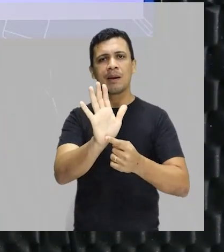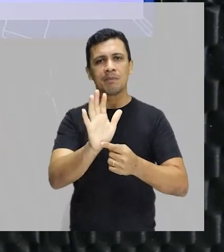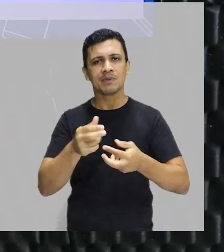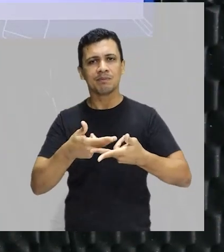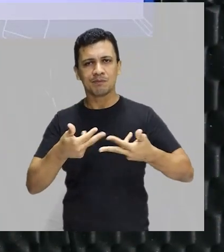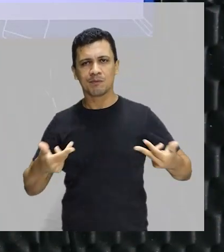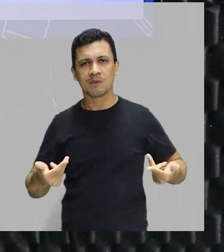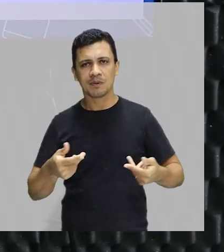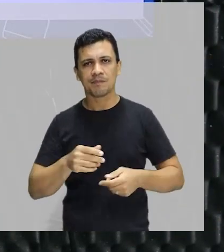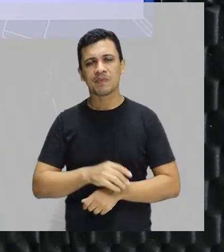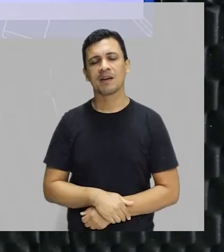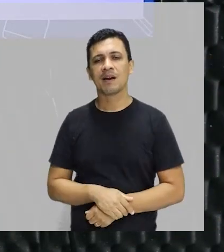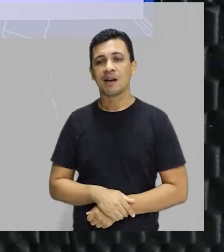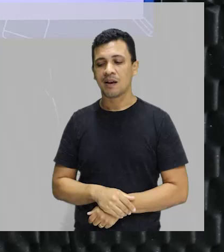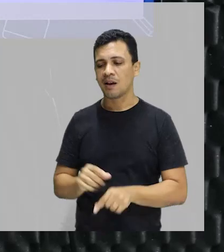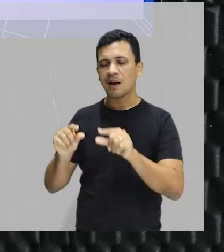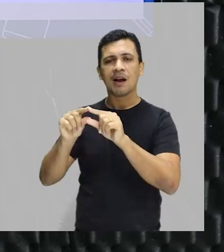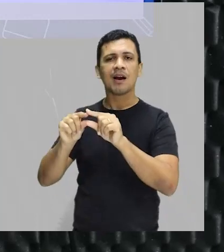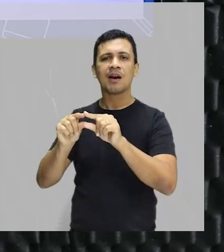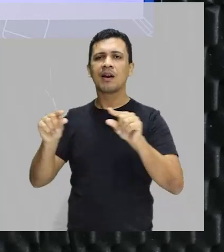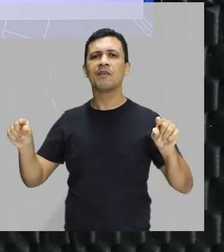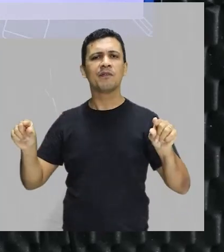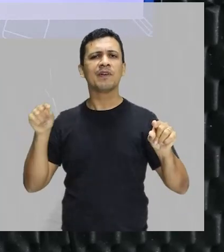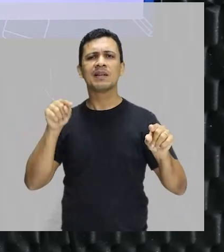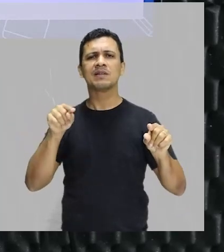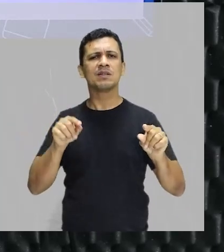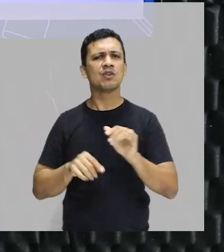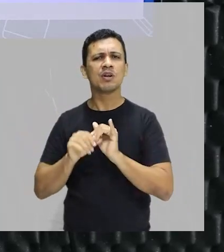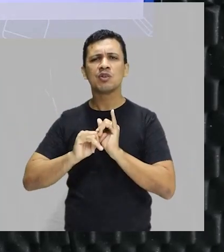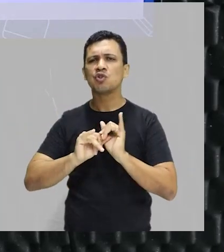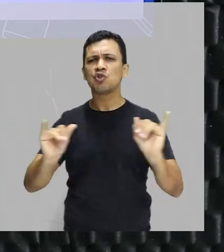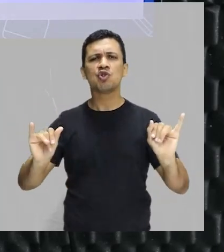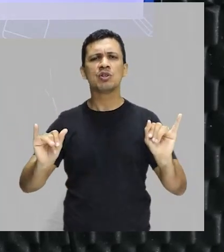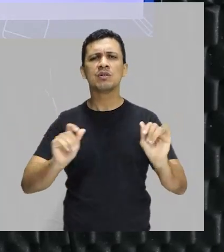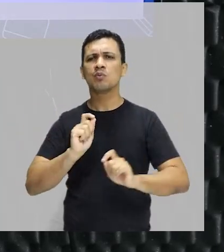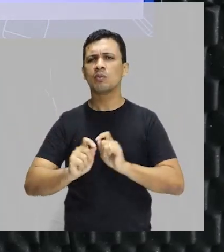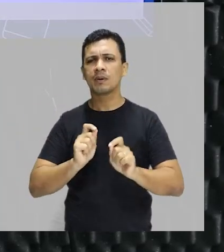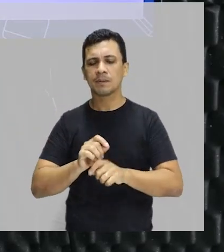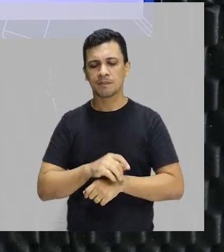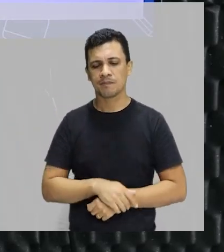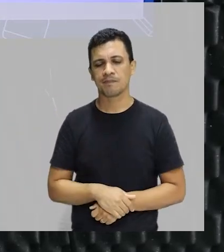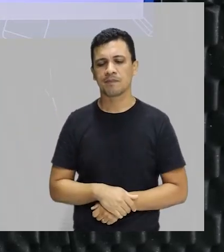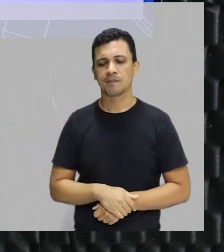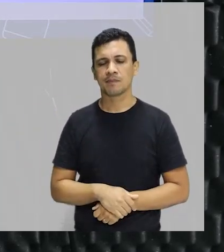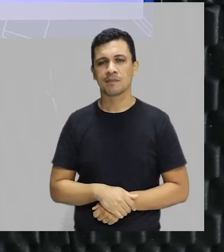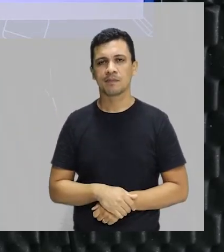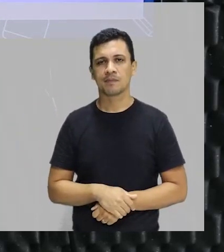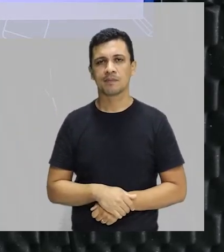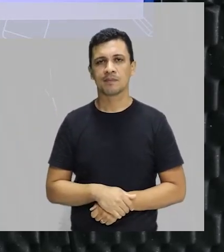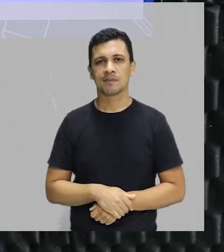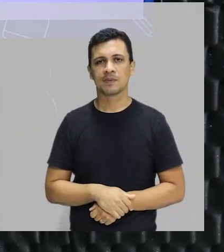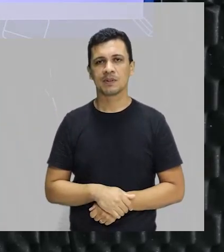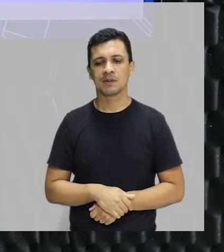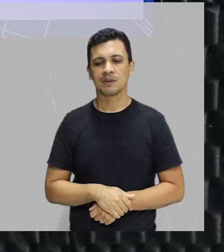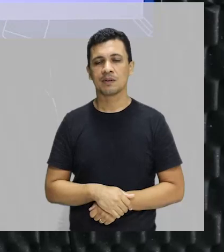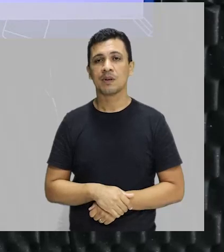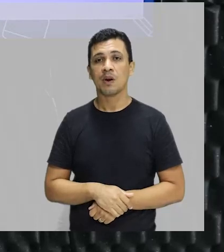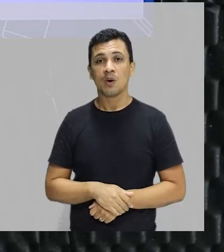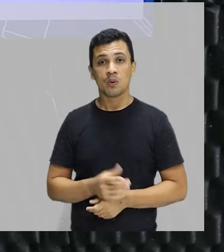O que a frase diz para a gente finalizar essa questão? The comics were a lot better.